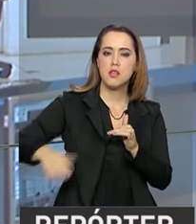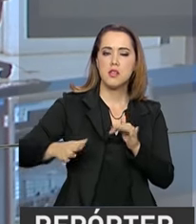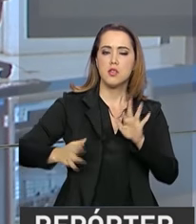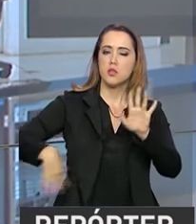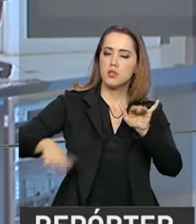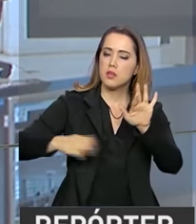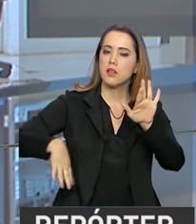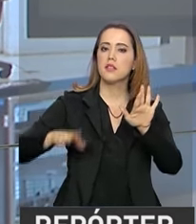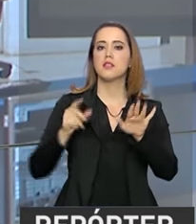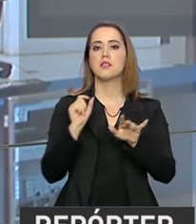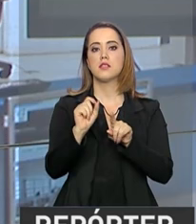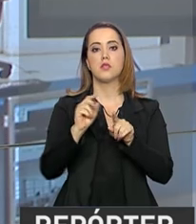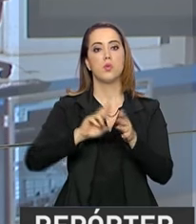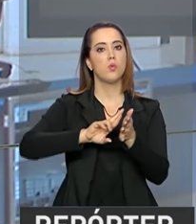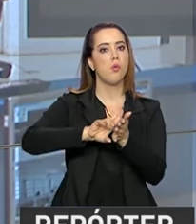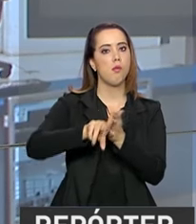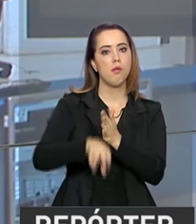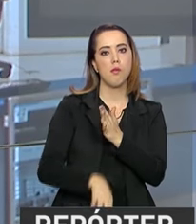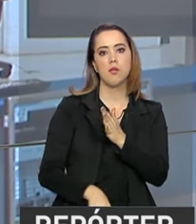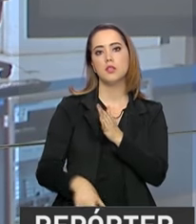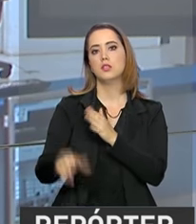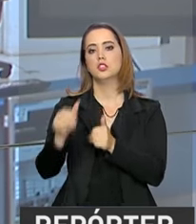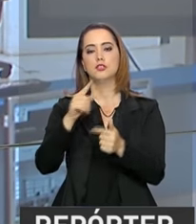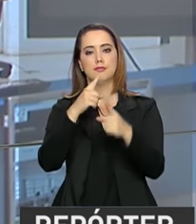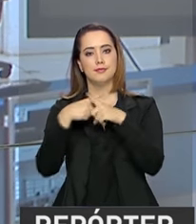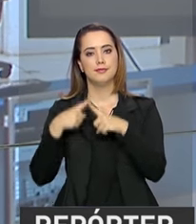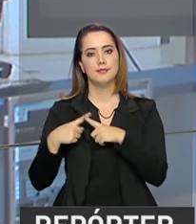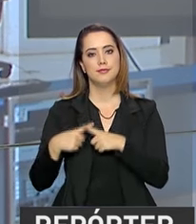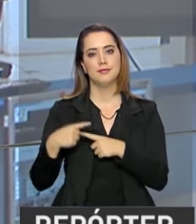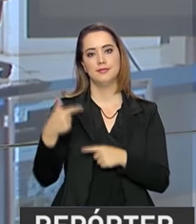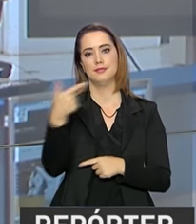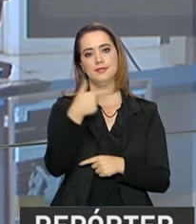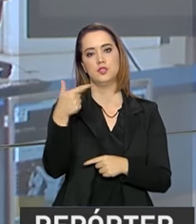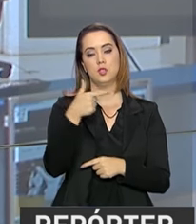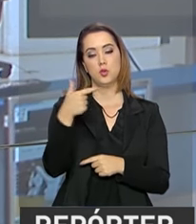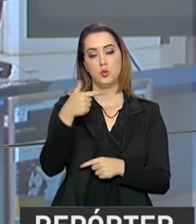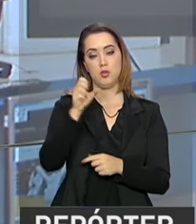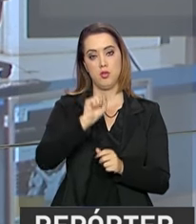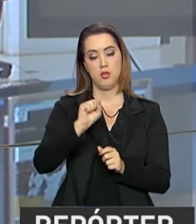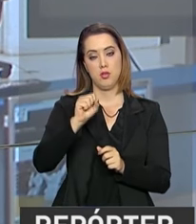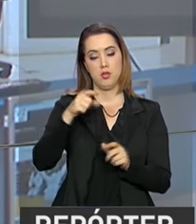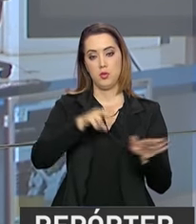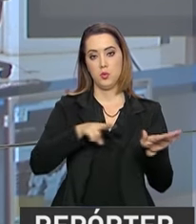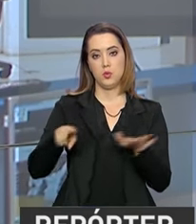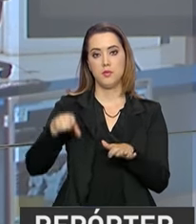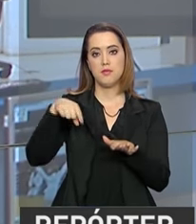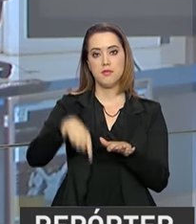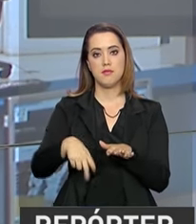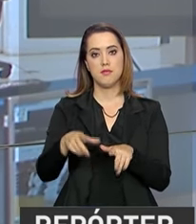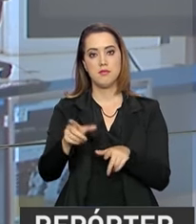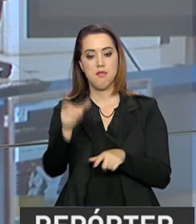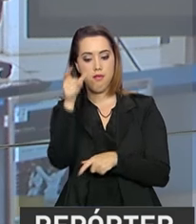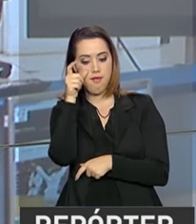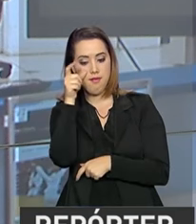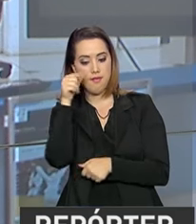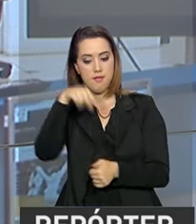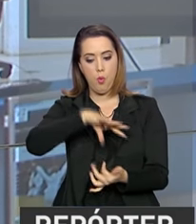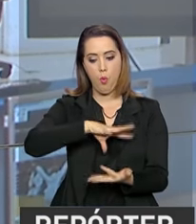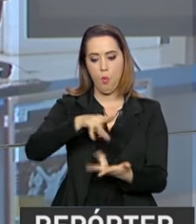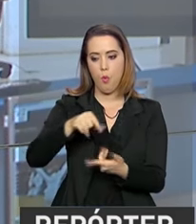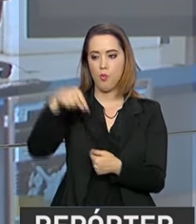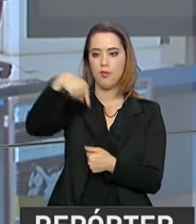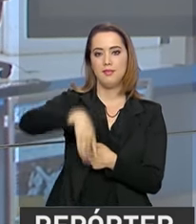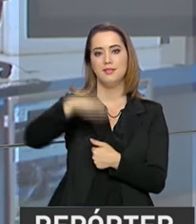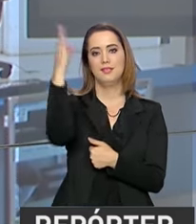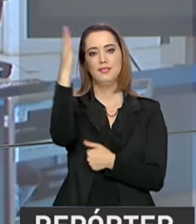e muitas outras disputas nas últimas duas semanas os olhos do mundo estavam nas olimpíadas do rio de janeiro e para garantir a transmissão